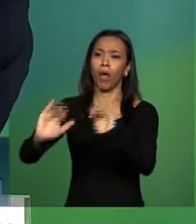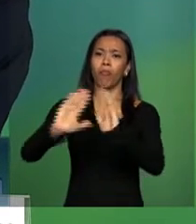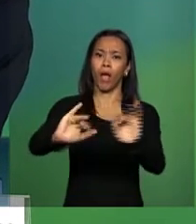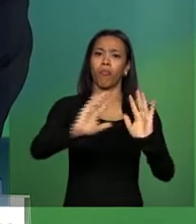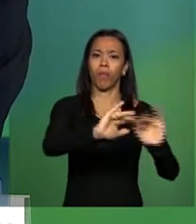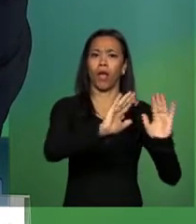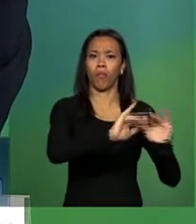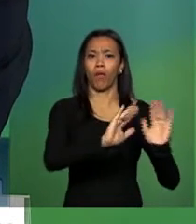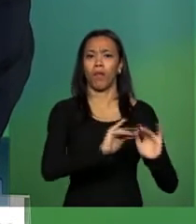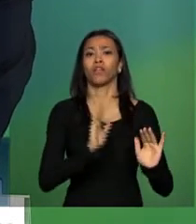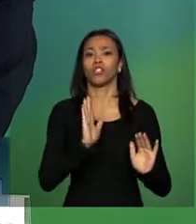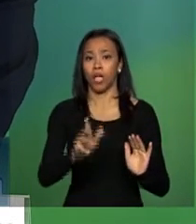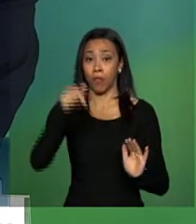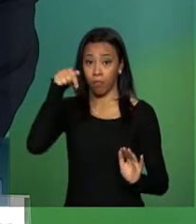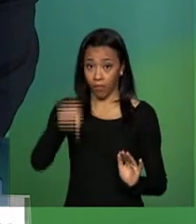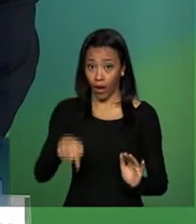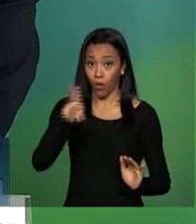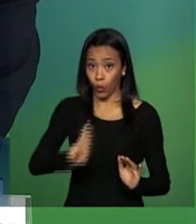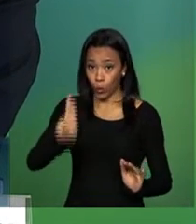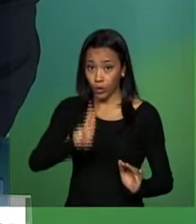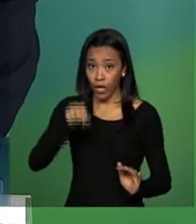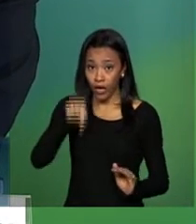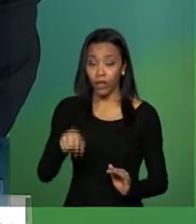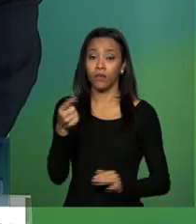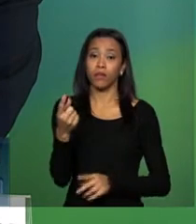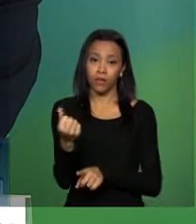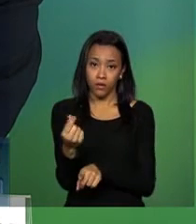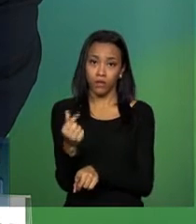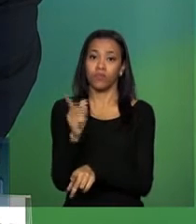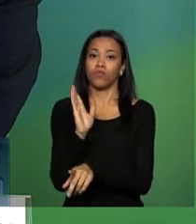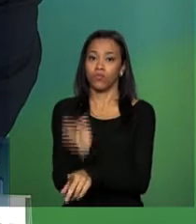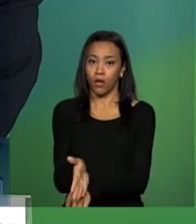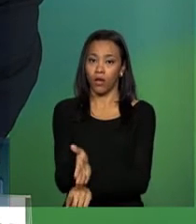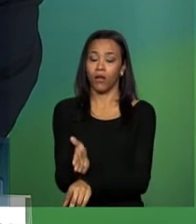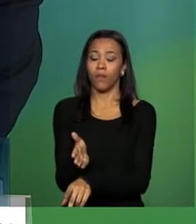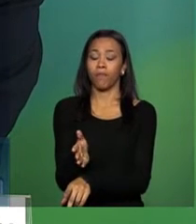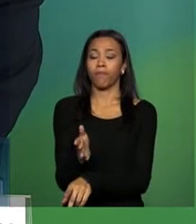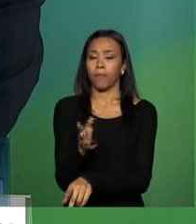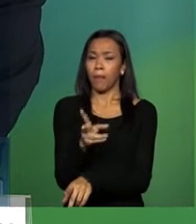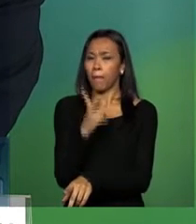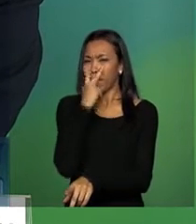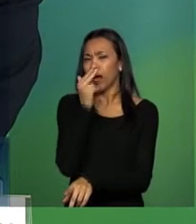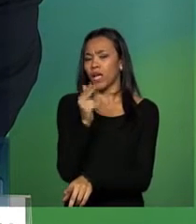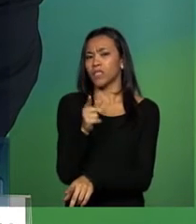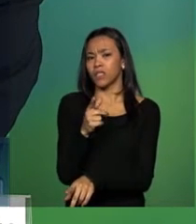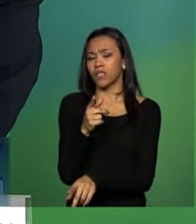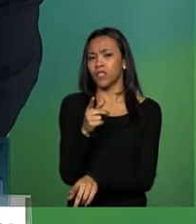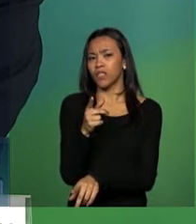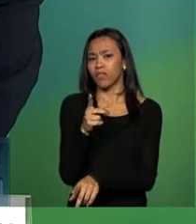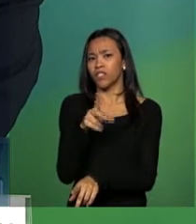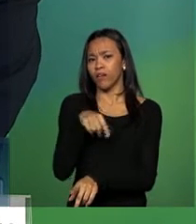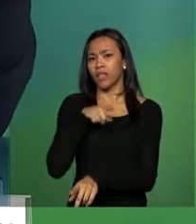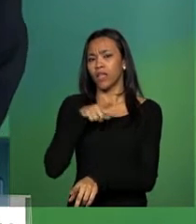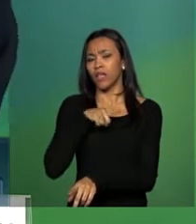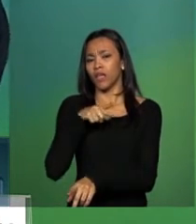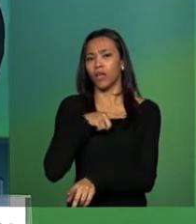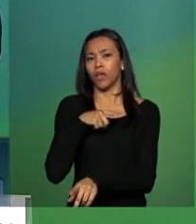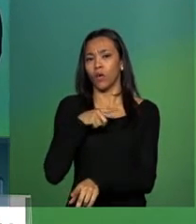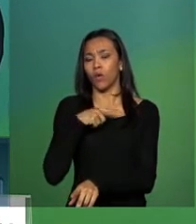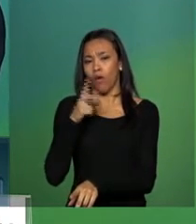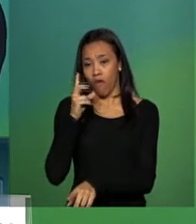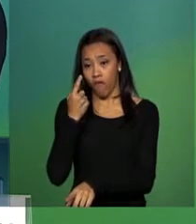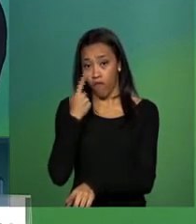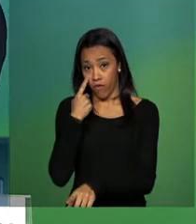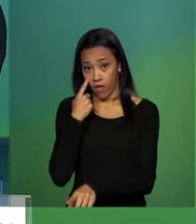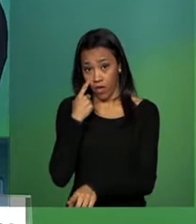para ela, nós vamos poder, ao final, ter um quadro que me parece que é importante, é comparar a execução